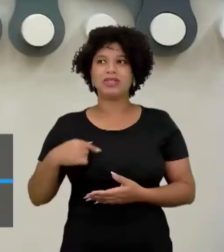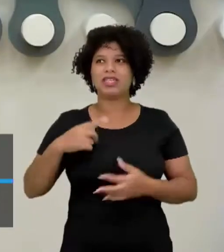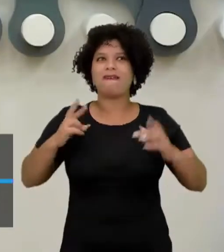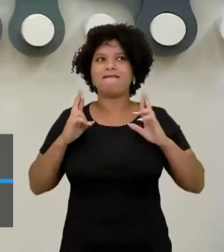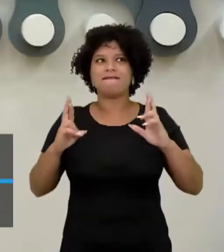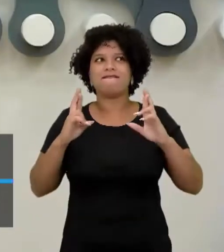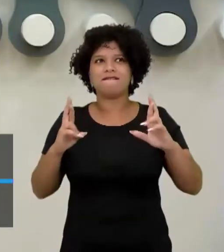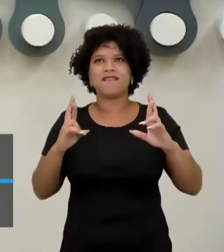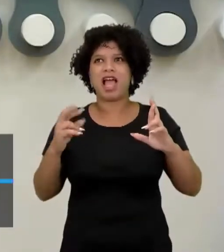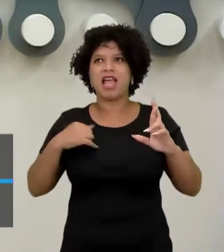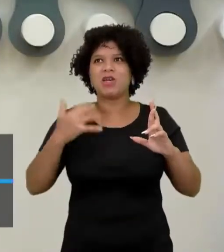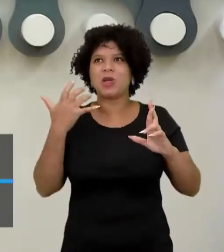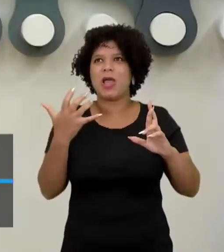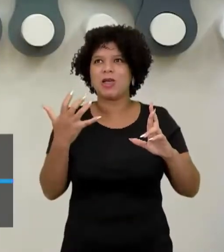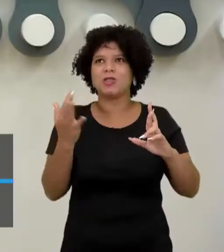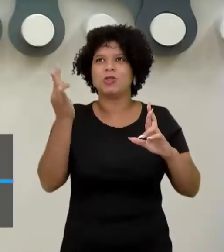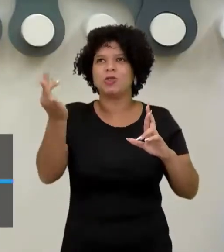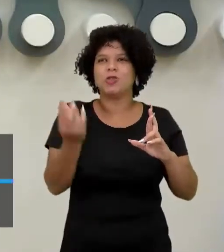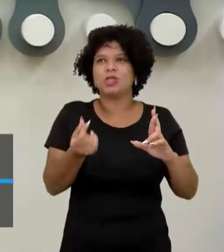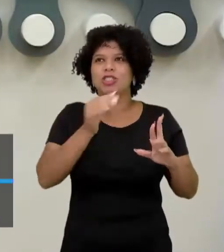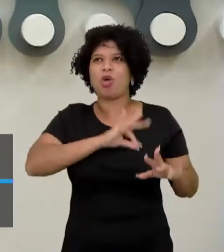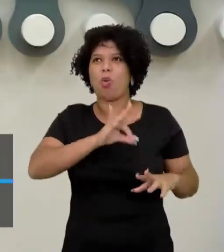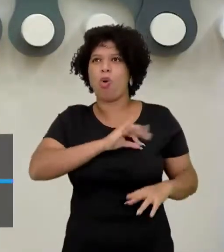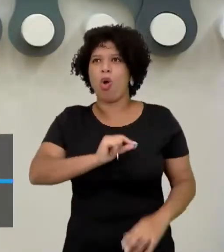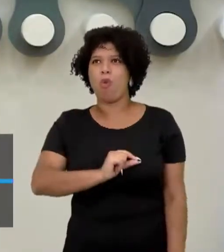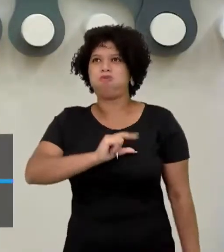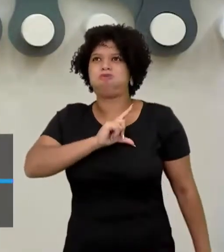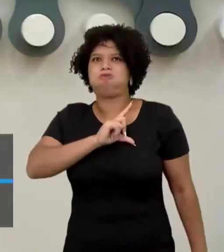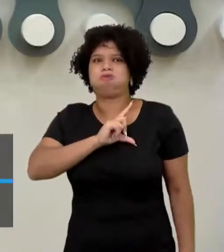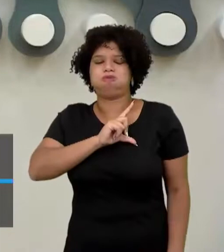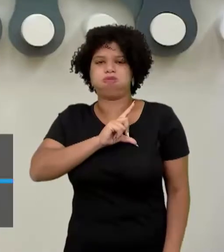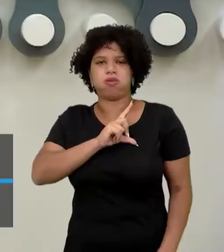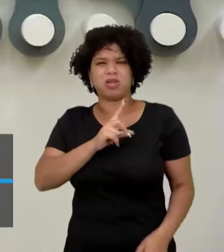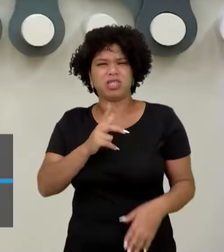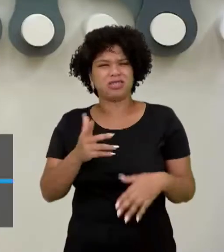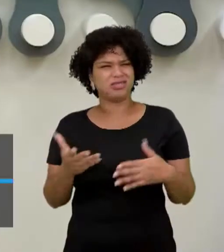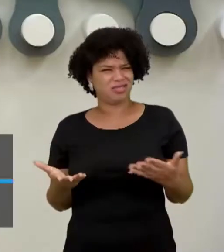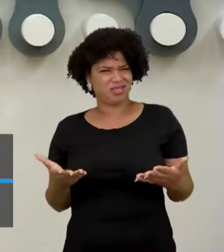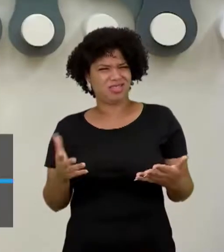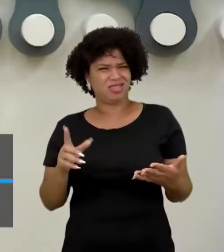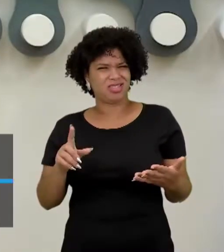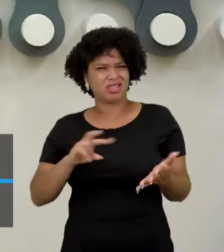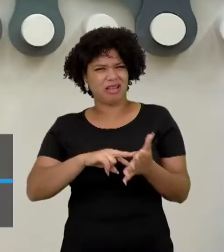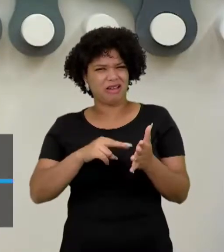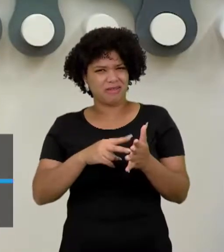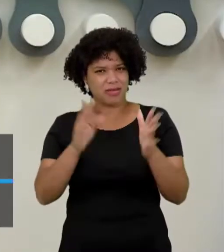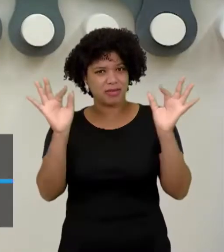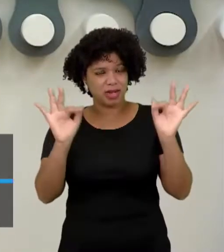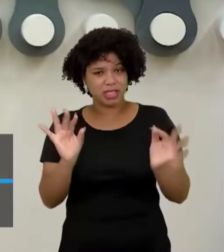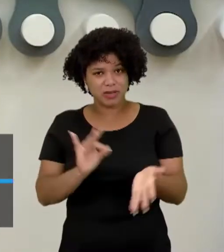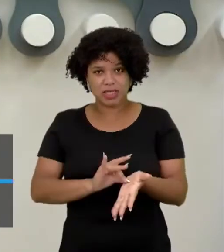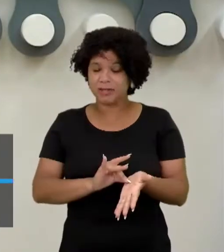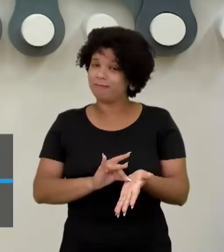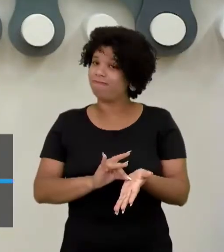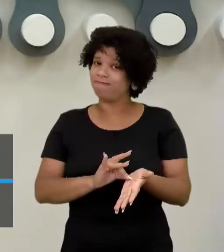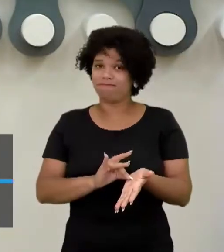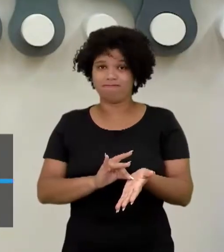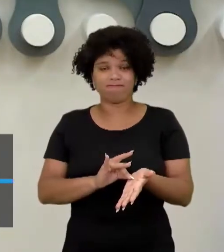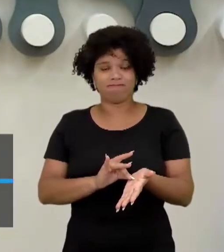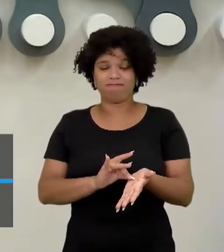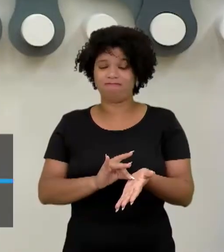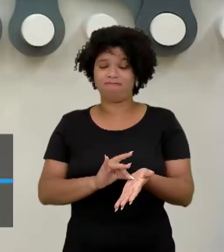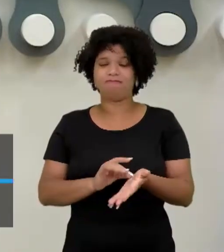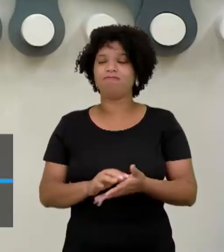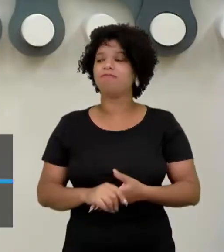muita expectativa em cima do dinheiro, a gente talvez esteja buscando, vamos dizer, a gente esteja buscando nosso sonho no lugar